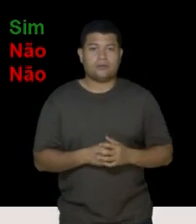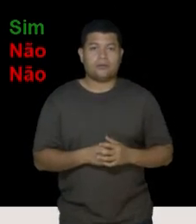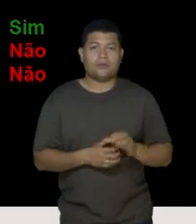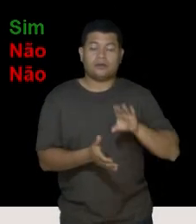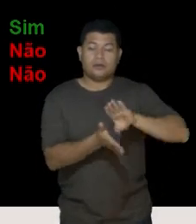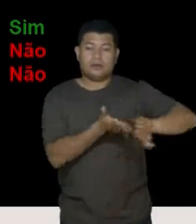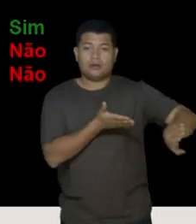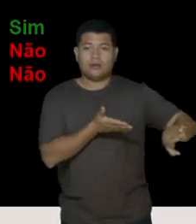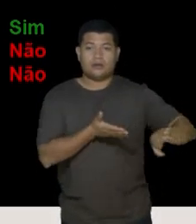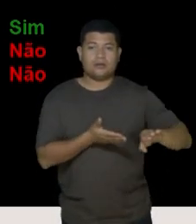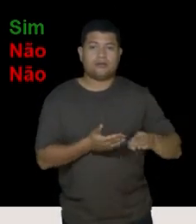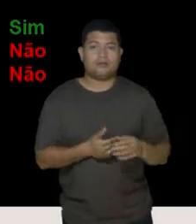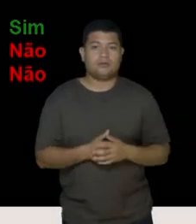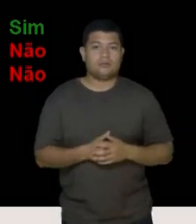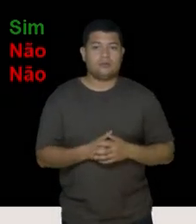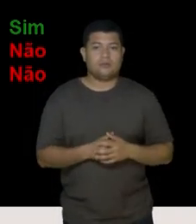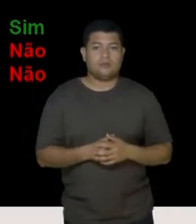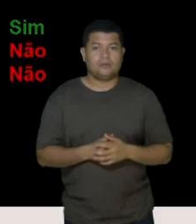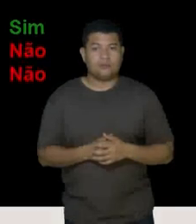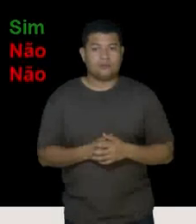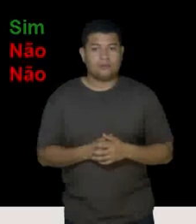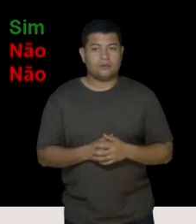rejeitado o veto.